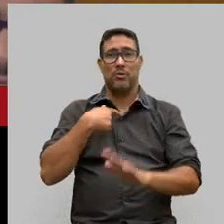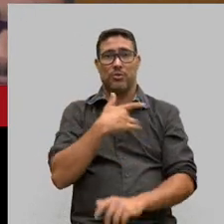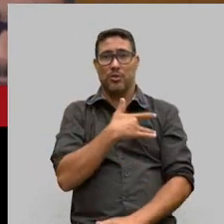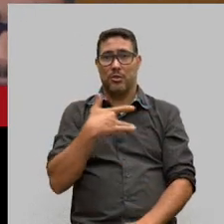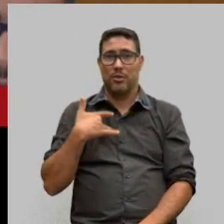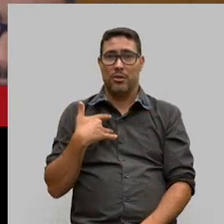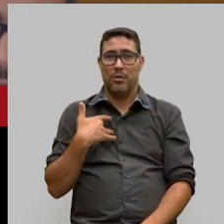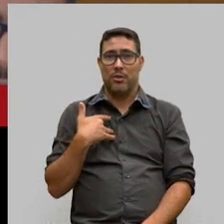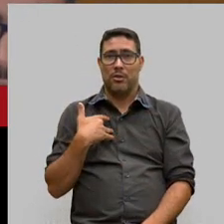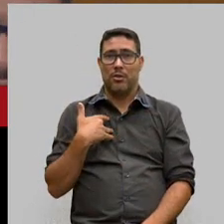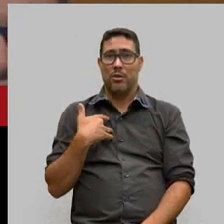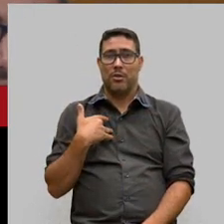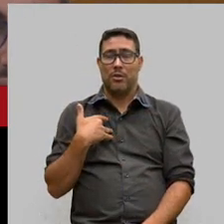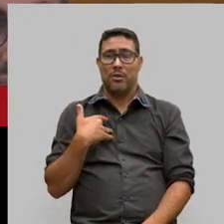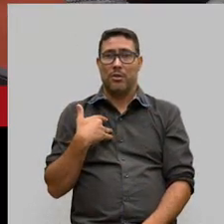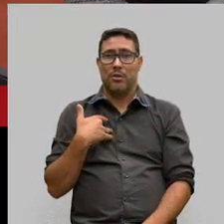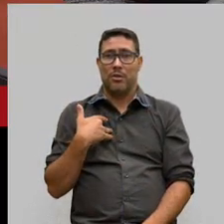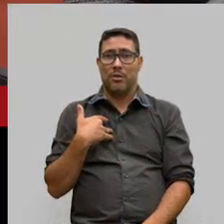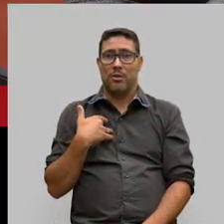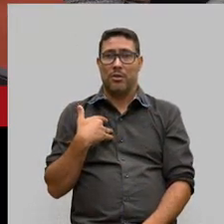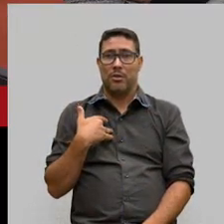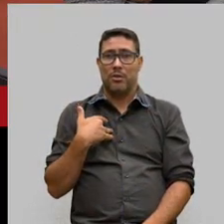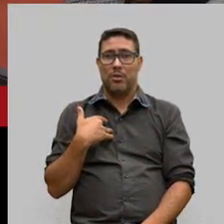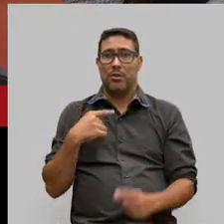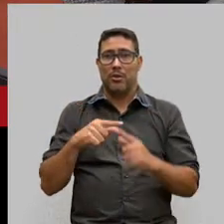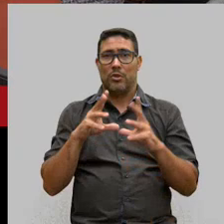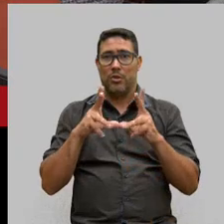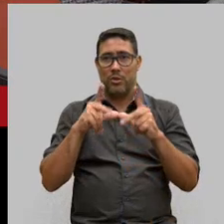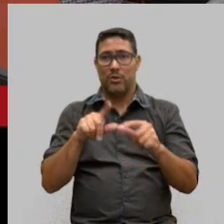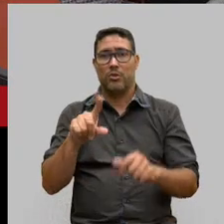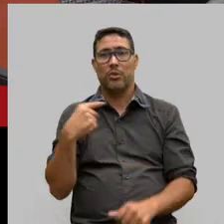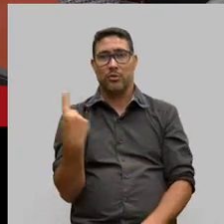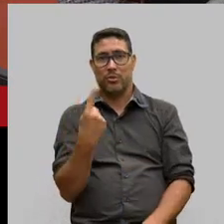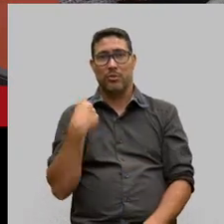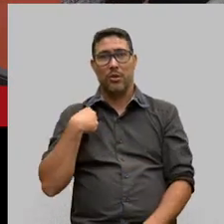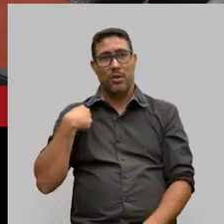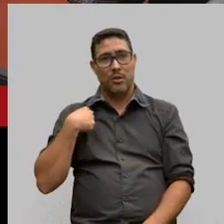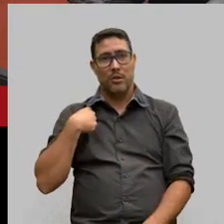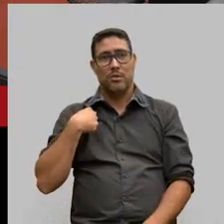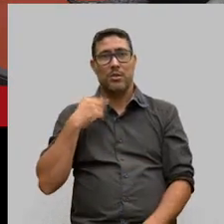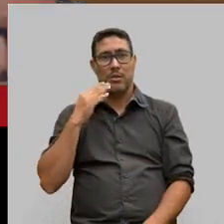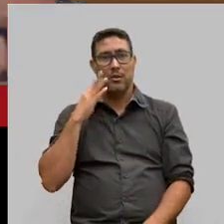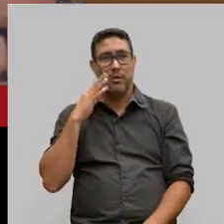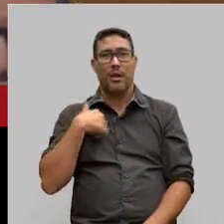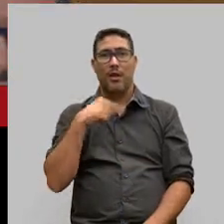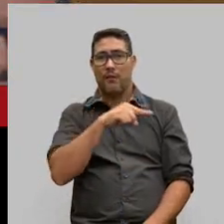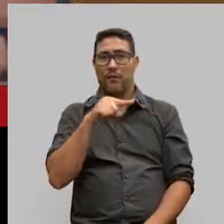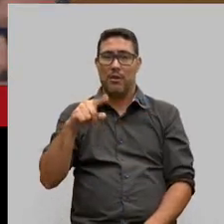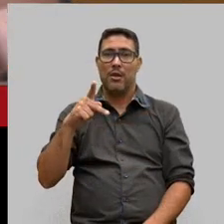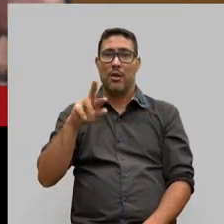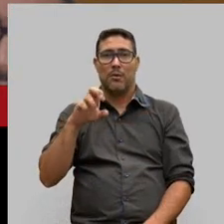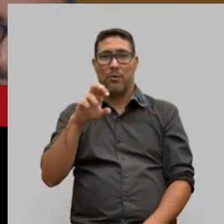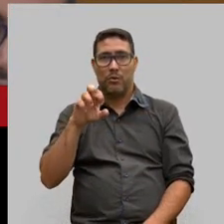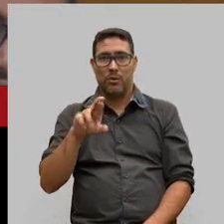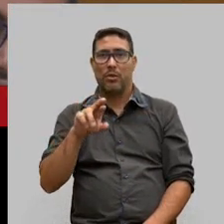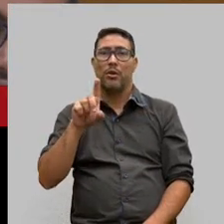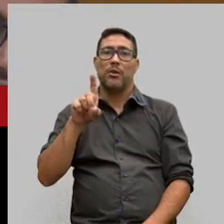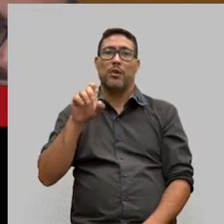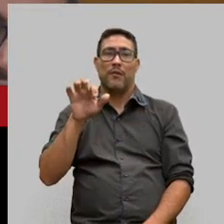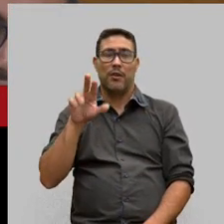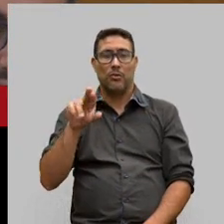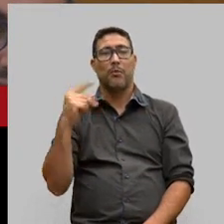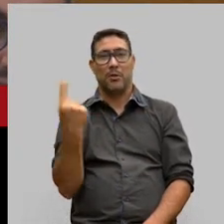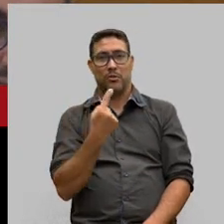pega a lei 80 80 todos nós aqui porque isso serve para procurador para defensor para todo